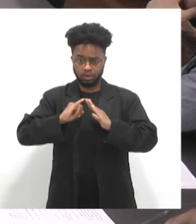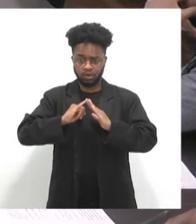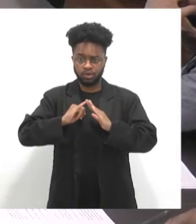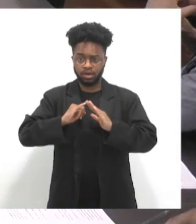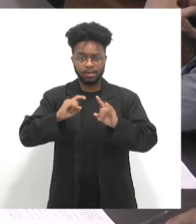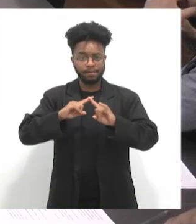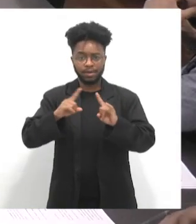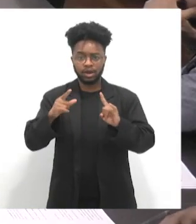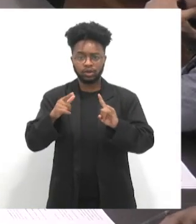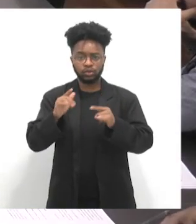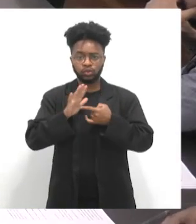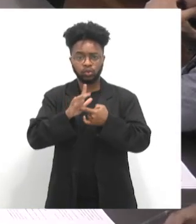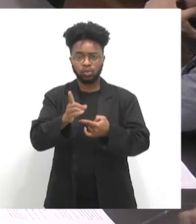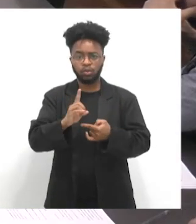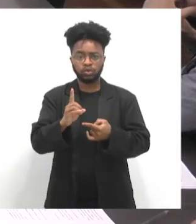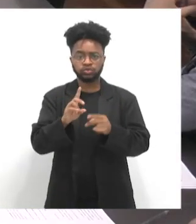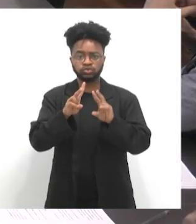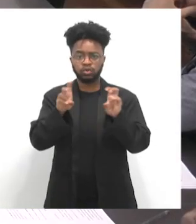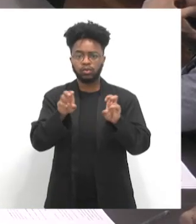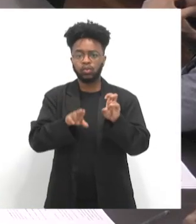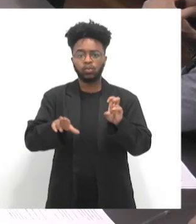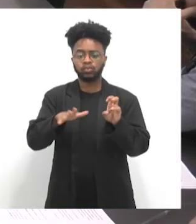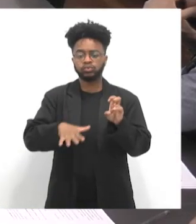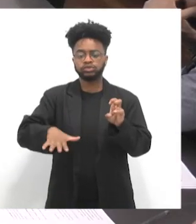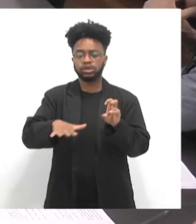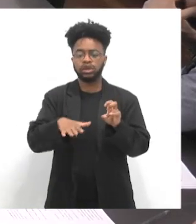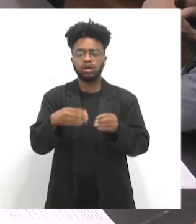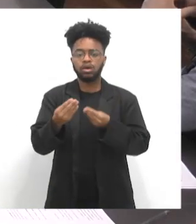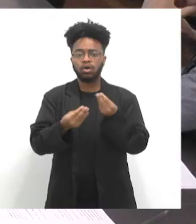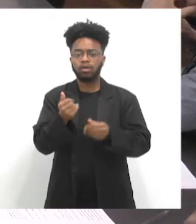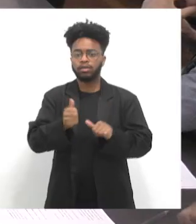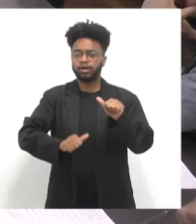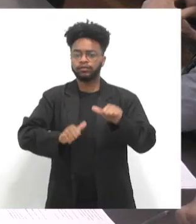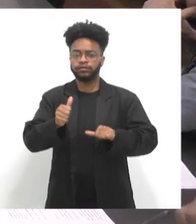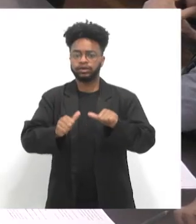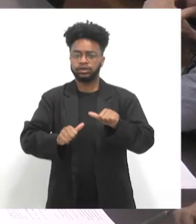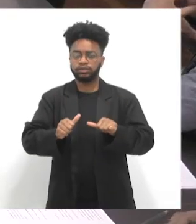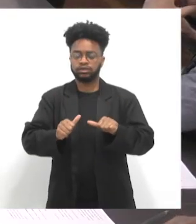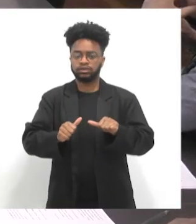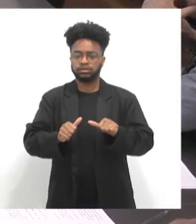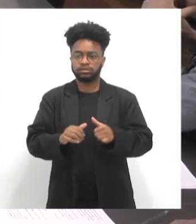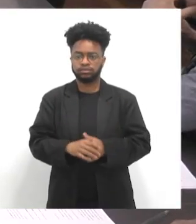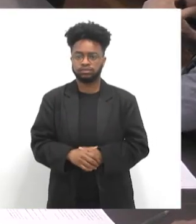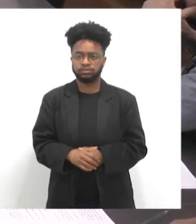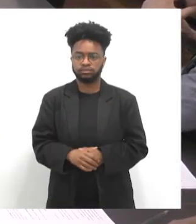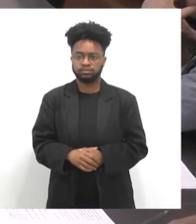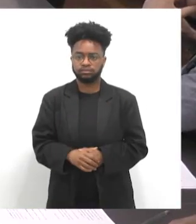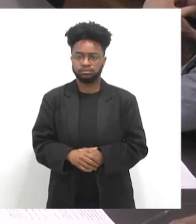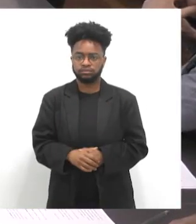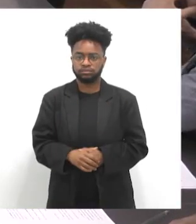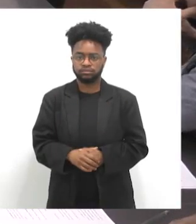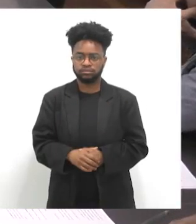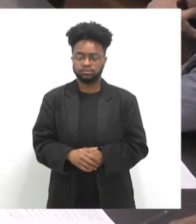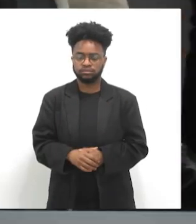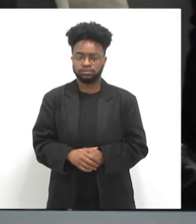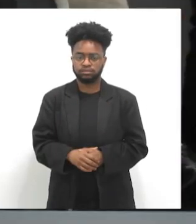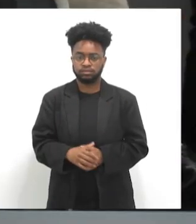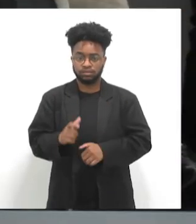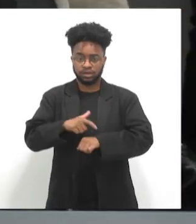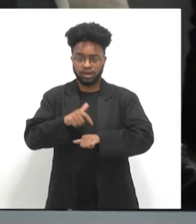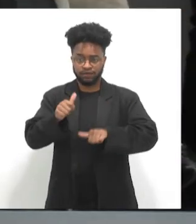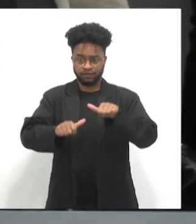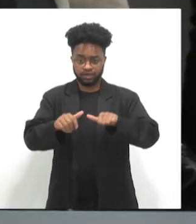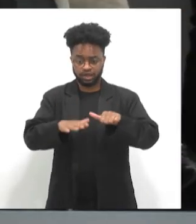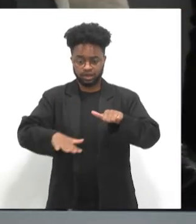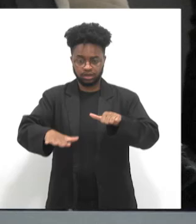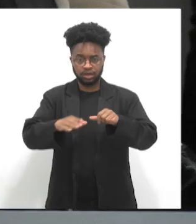sem definição de uso do solo. Como é que você avalia? Para avaliar um terreno, você precisa saber